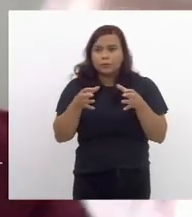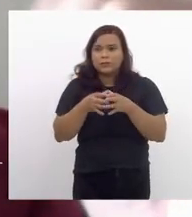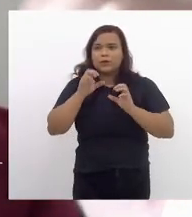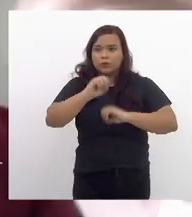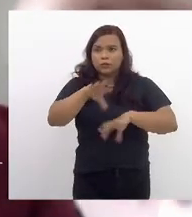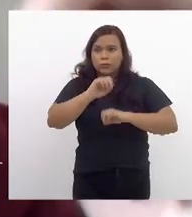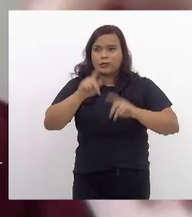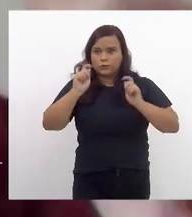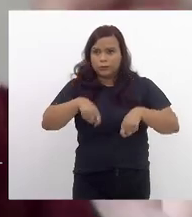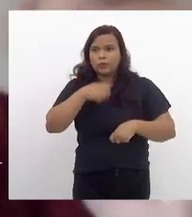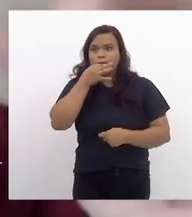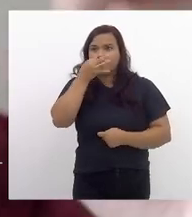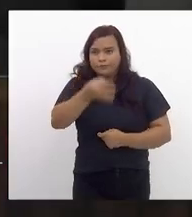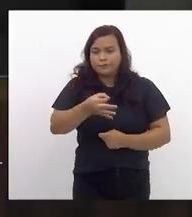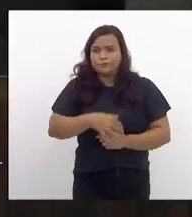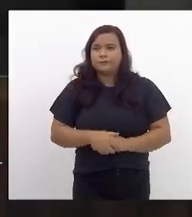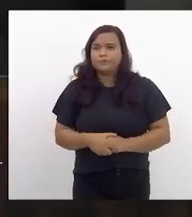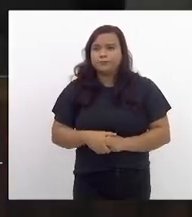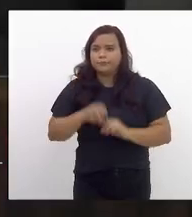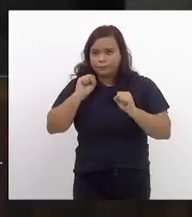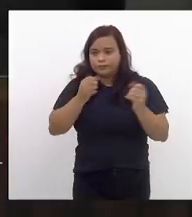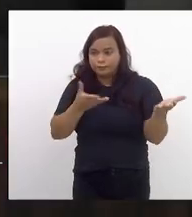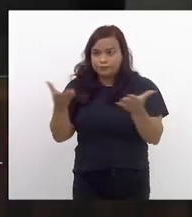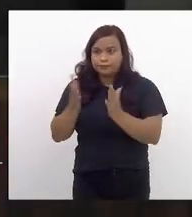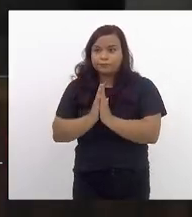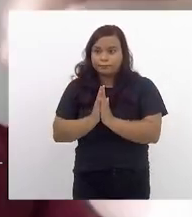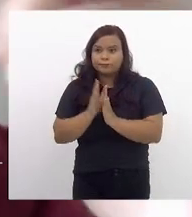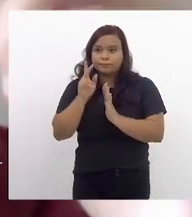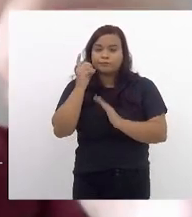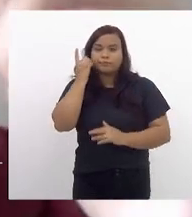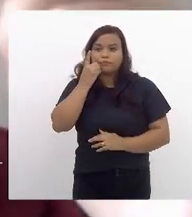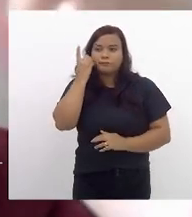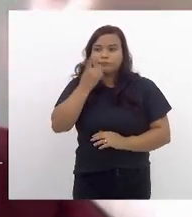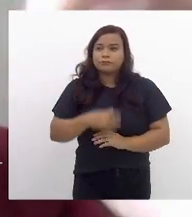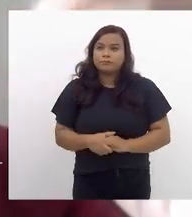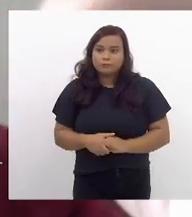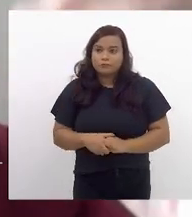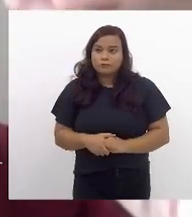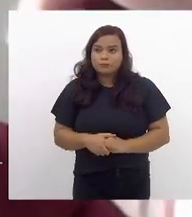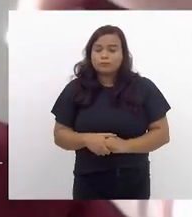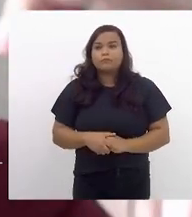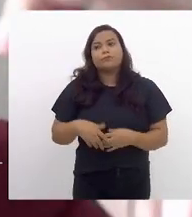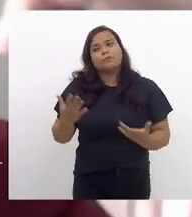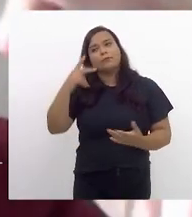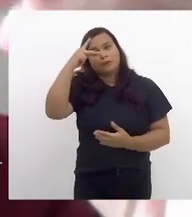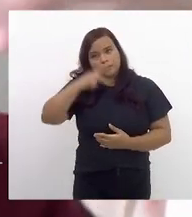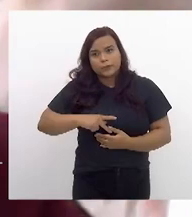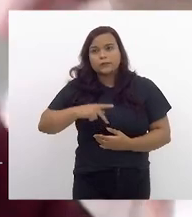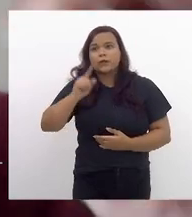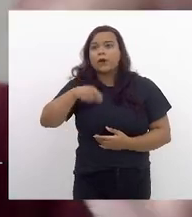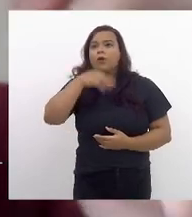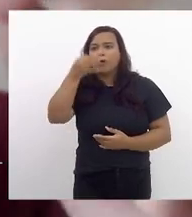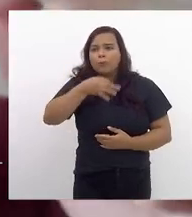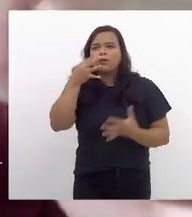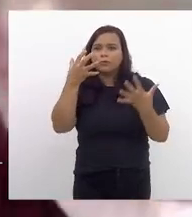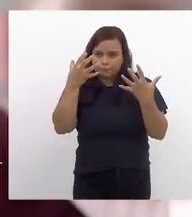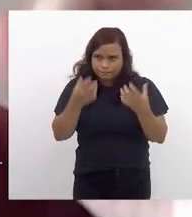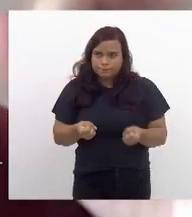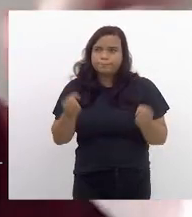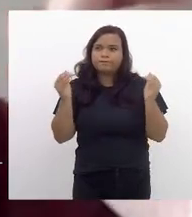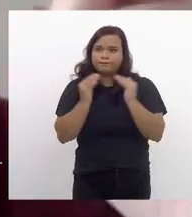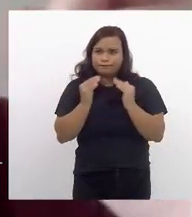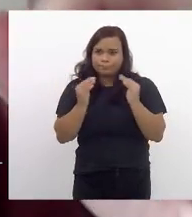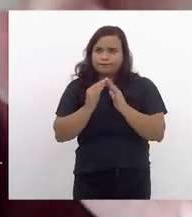dar parecer ao projeto. Por favor, deputado. Senhor presidente, o parecer é favorável